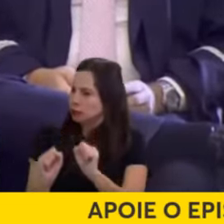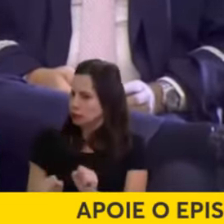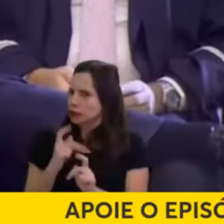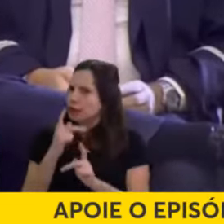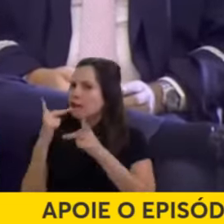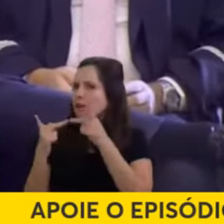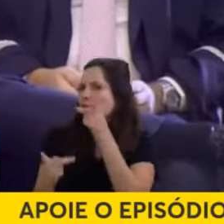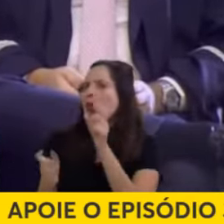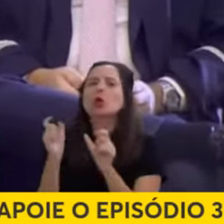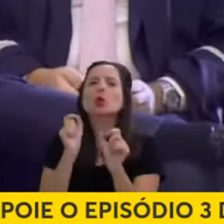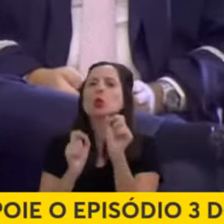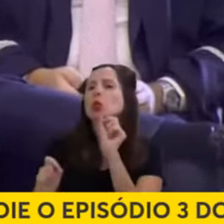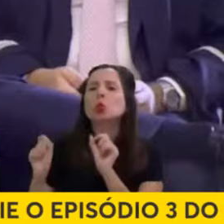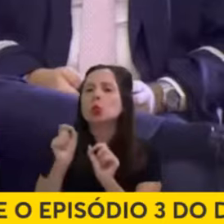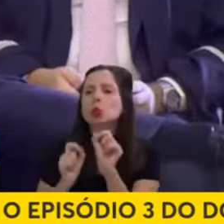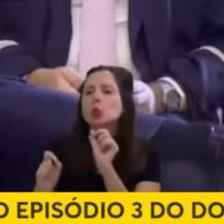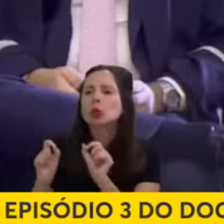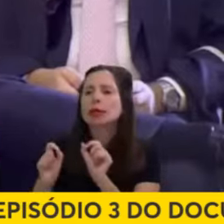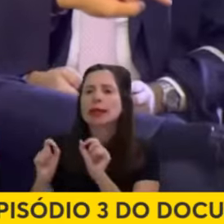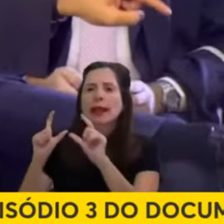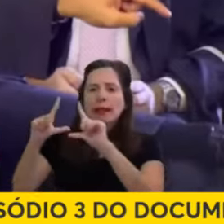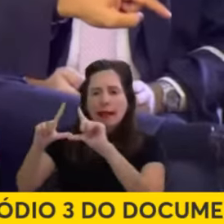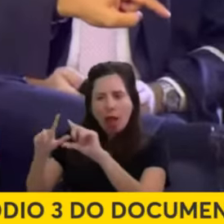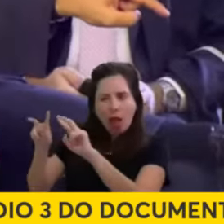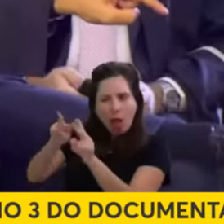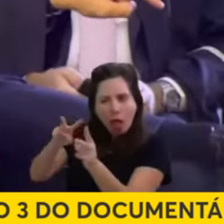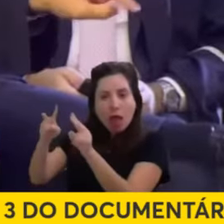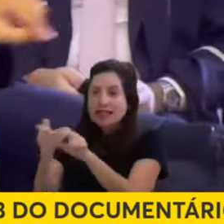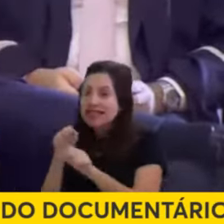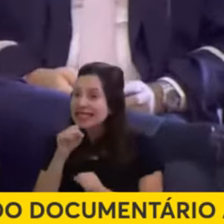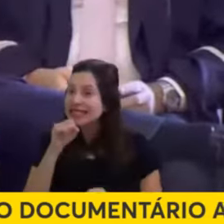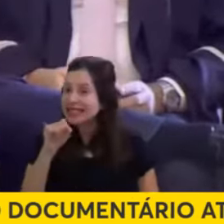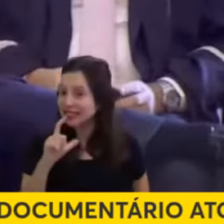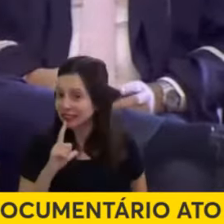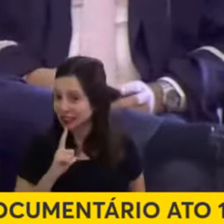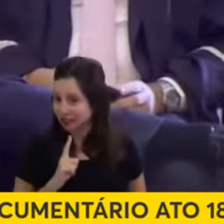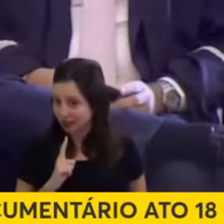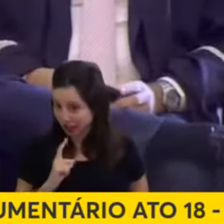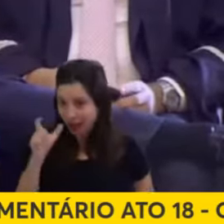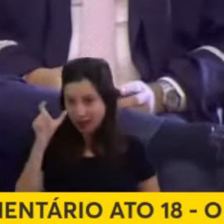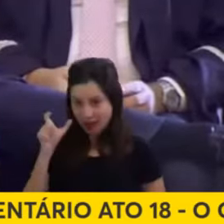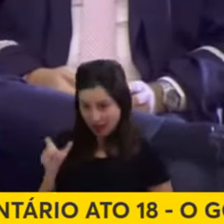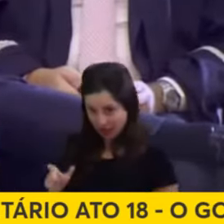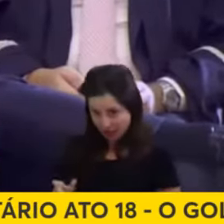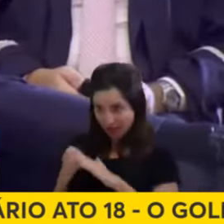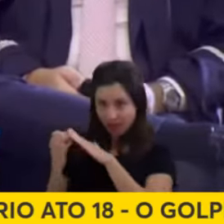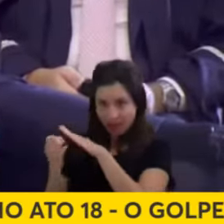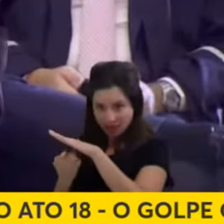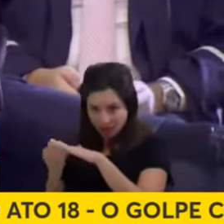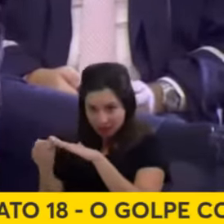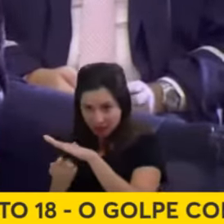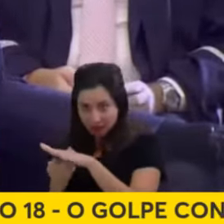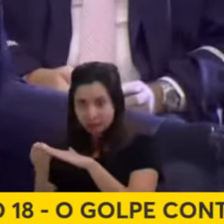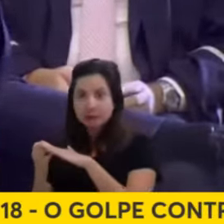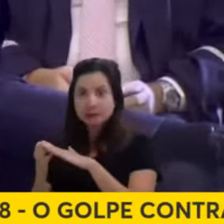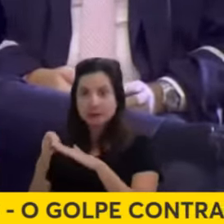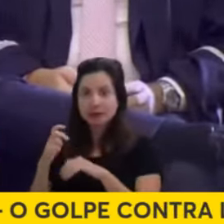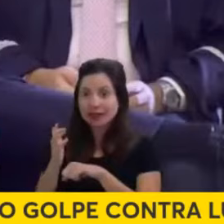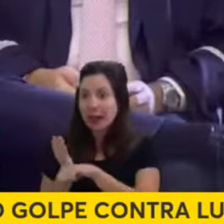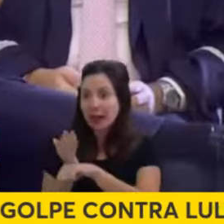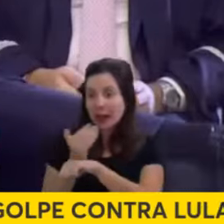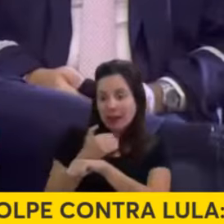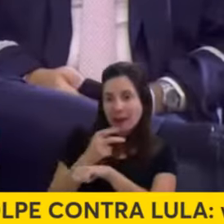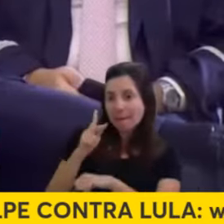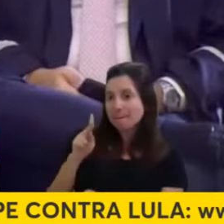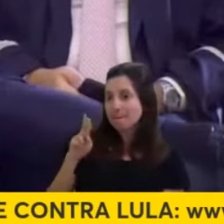excelências caso houvesse um prestador de campanha que se coincidisse com o prestador da pré-campanha num desses valores que aqui